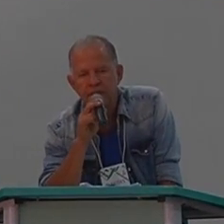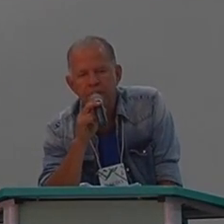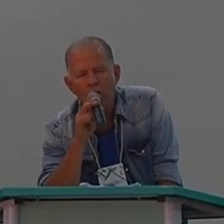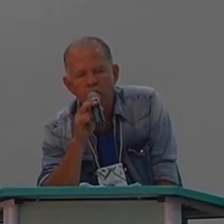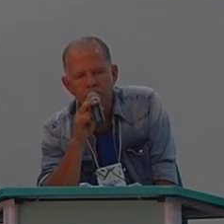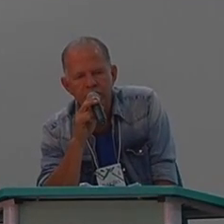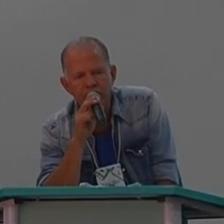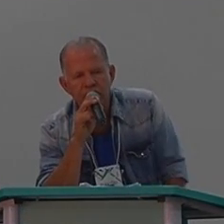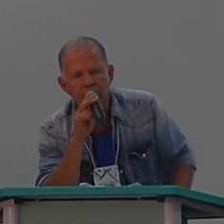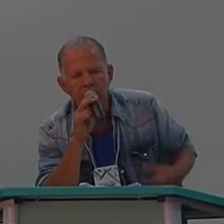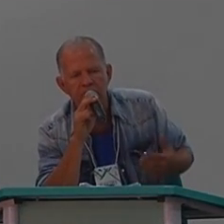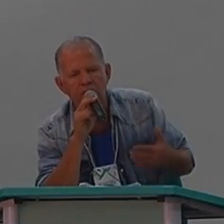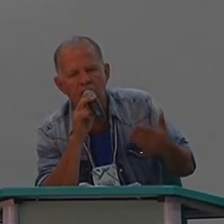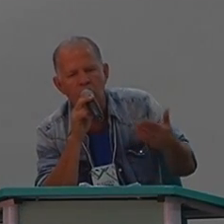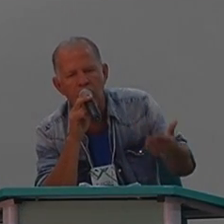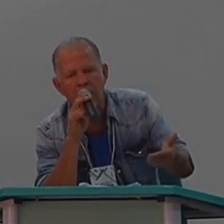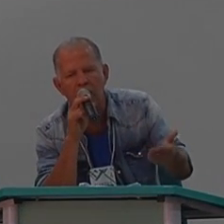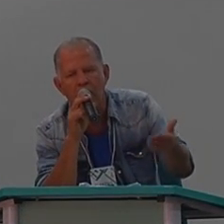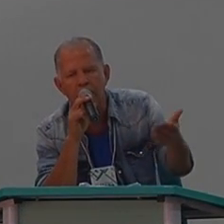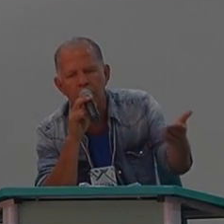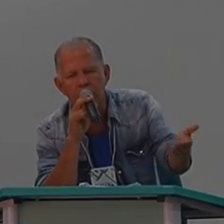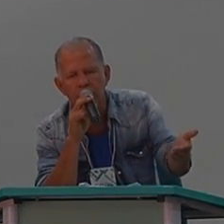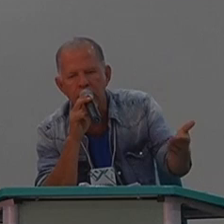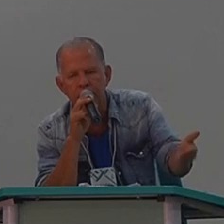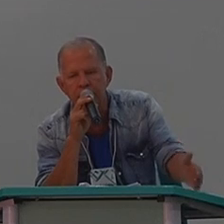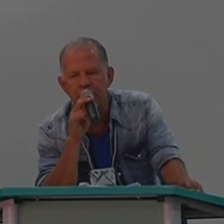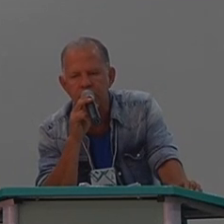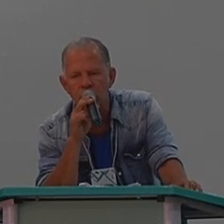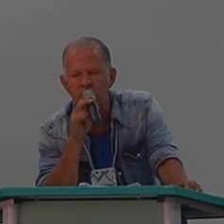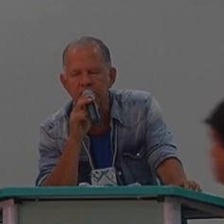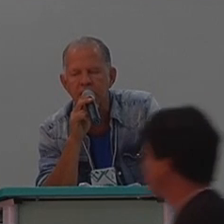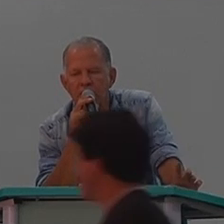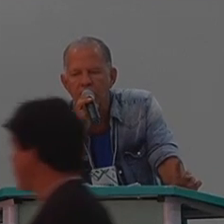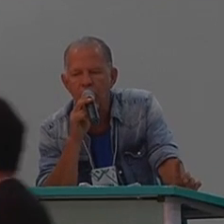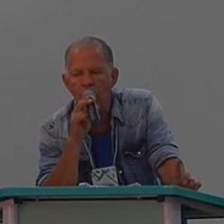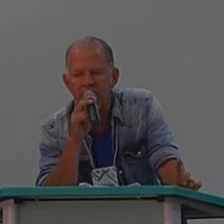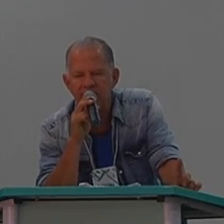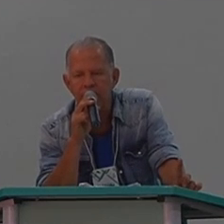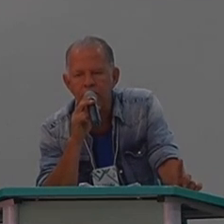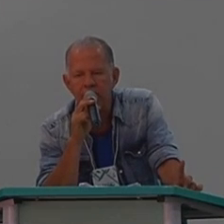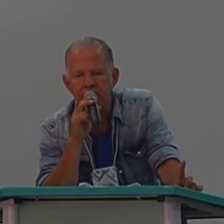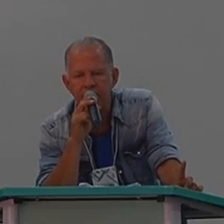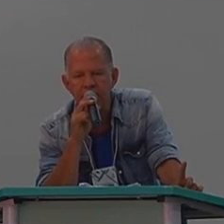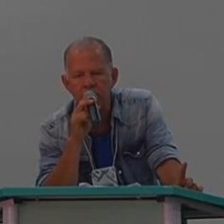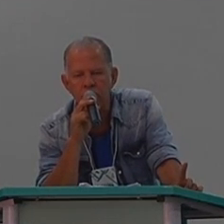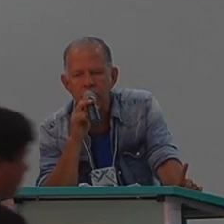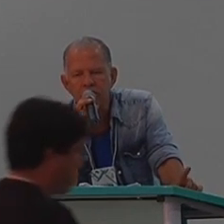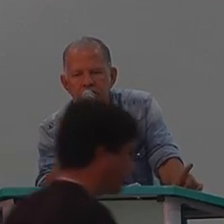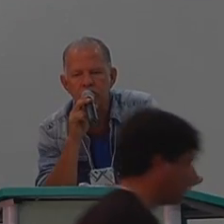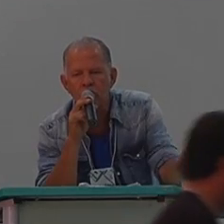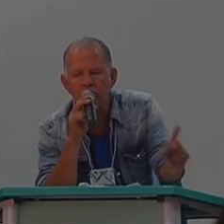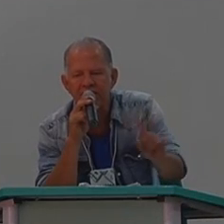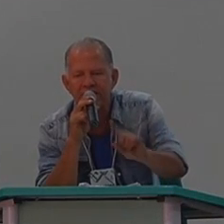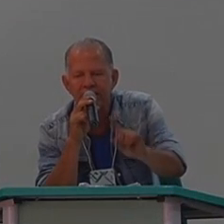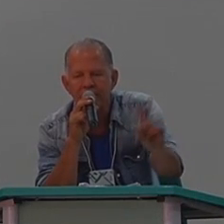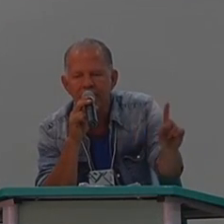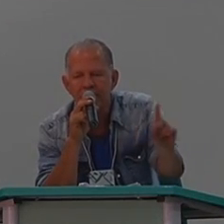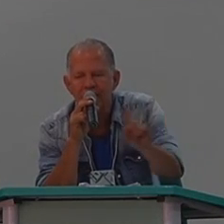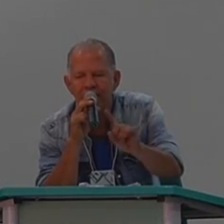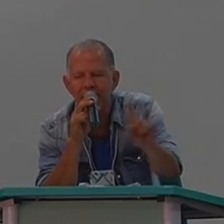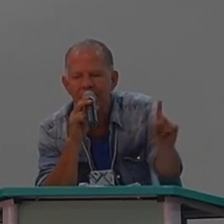O principal motivo que me levou a colocar a pró-reitoria de pessoas foi o exemplo negativo